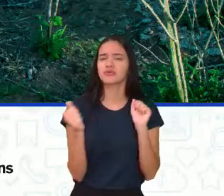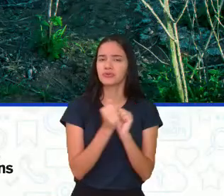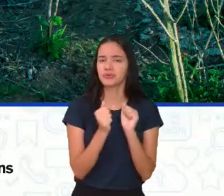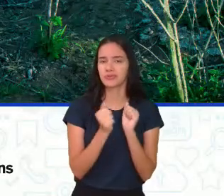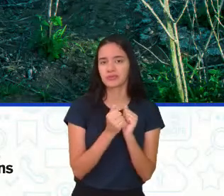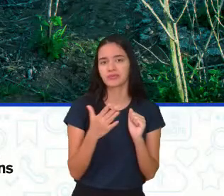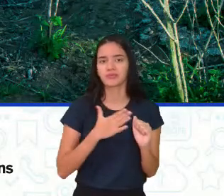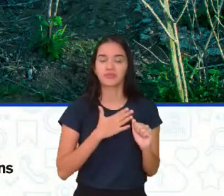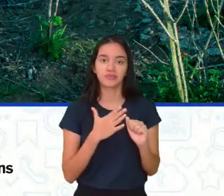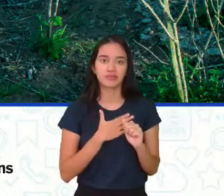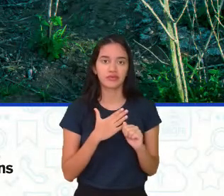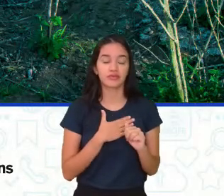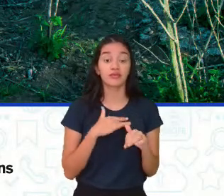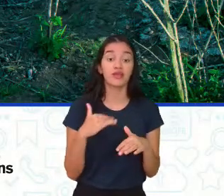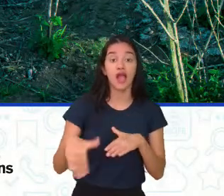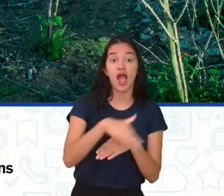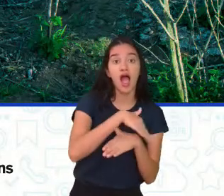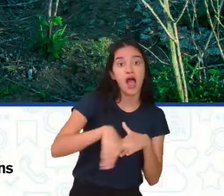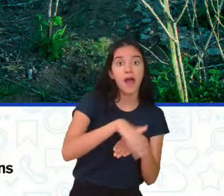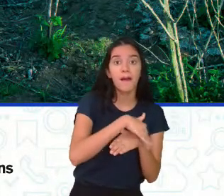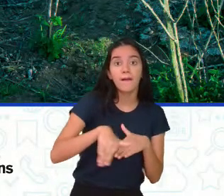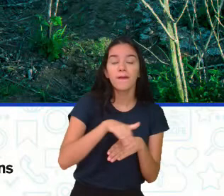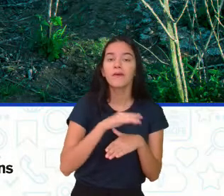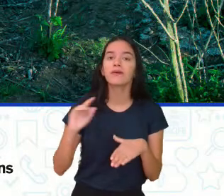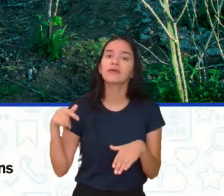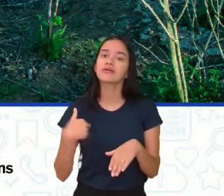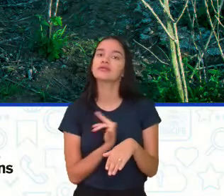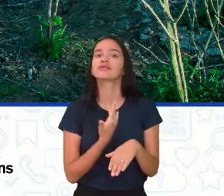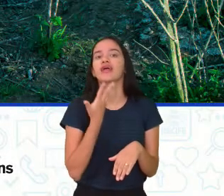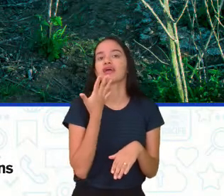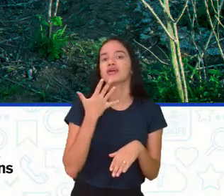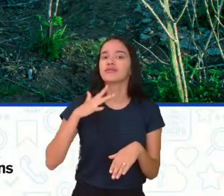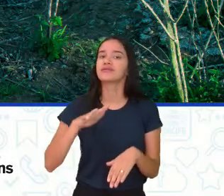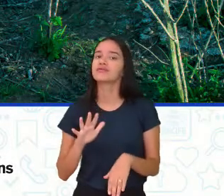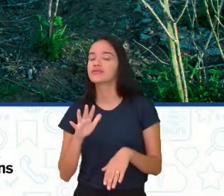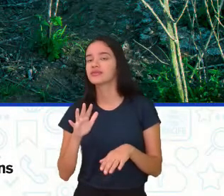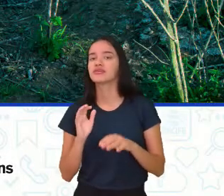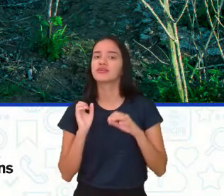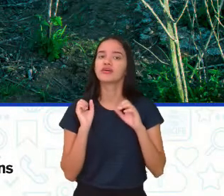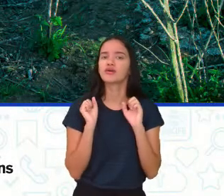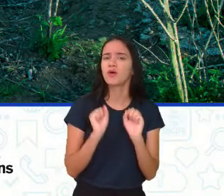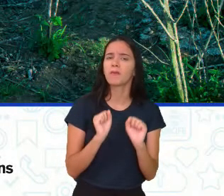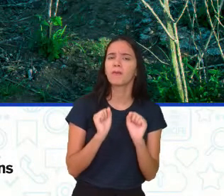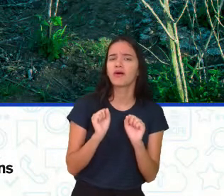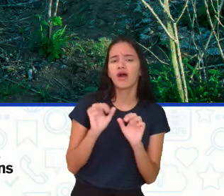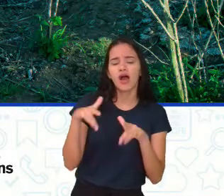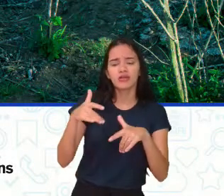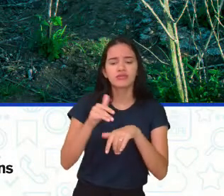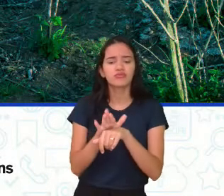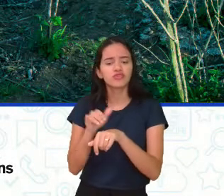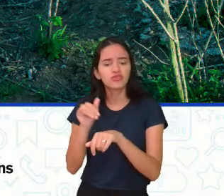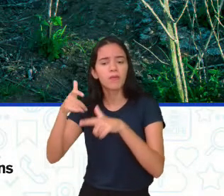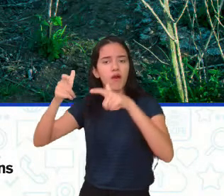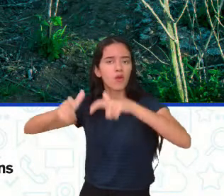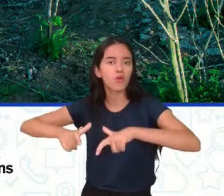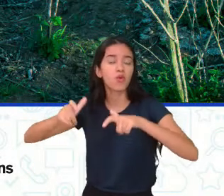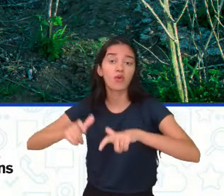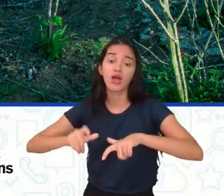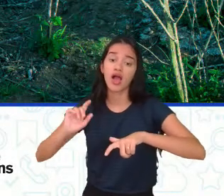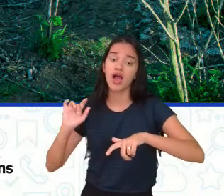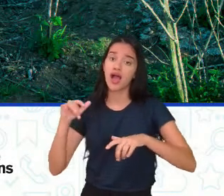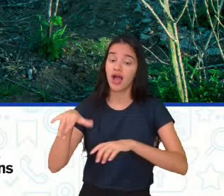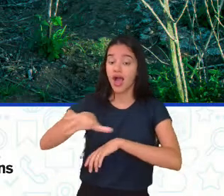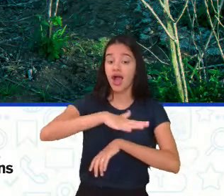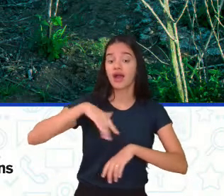minha gente, aquela rua onde passamos a infância, podemos chamar de lugar. A região onde